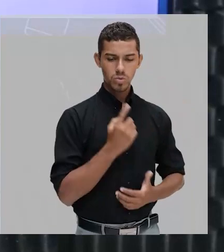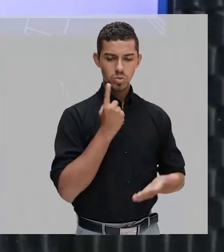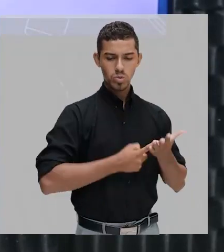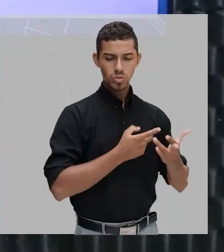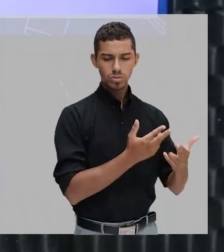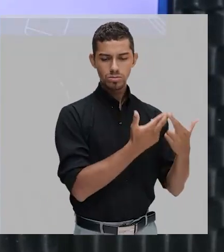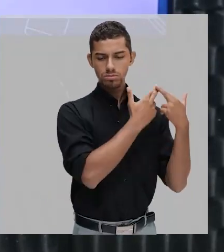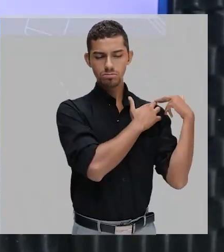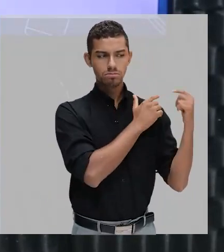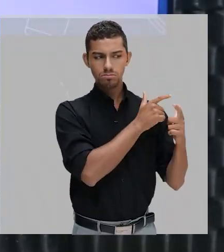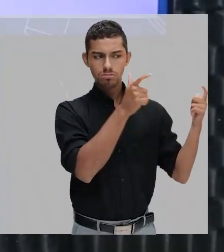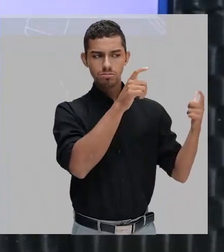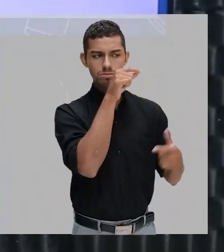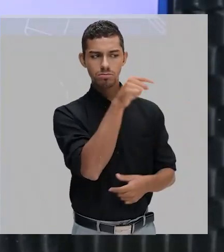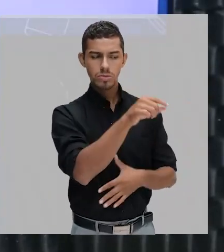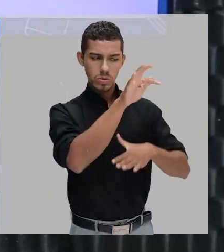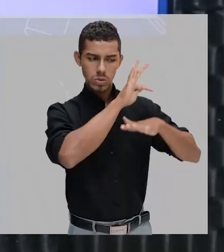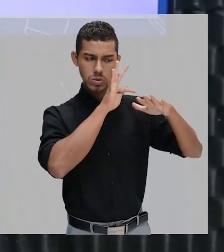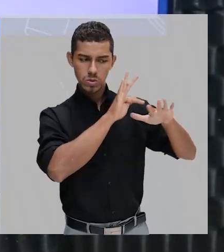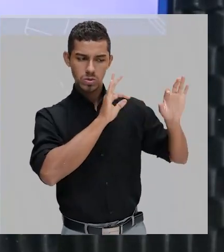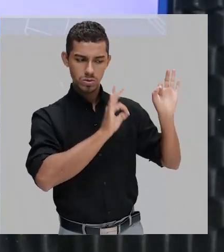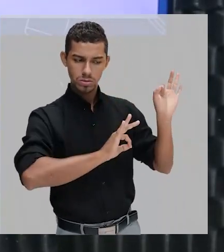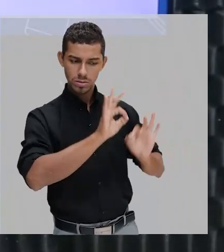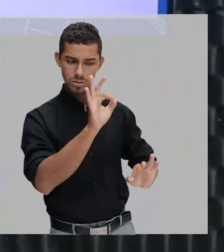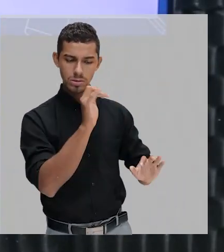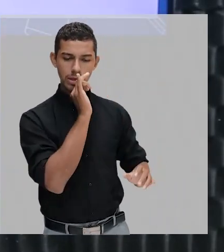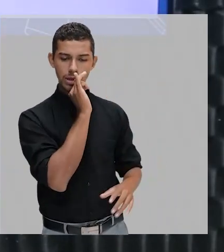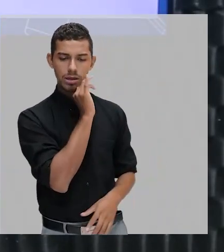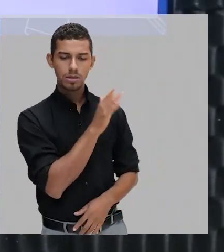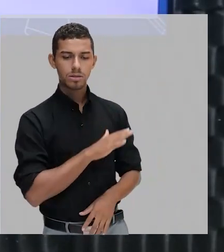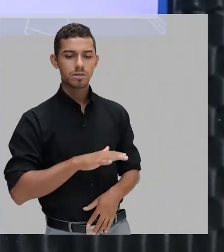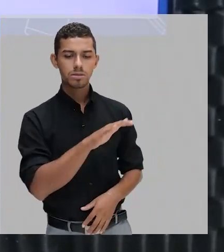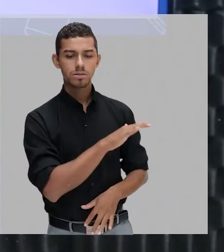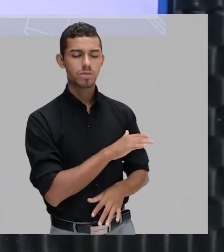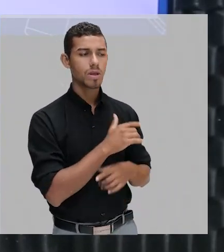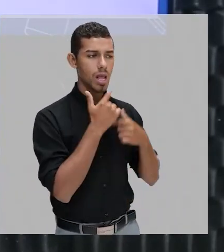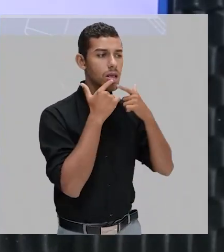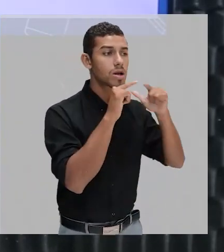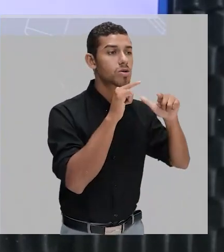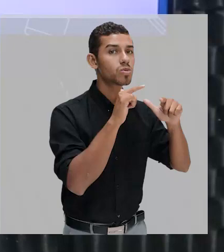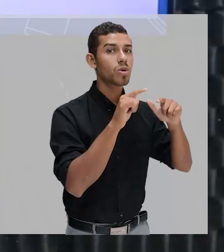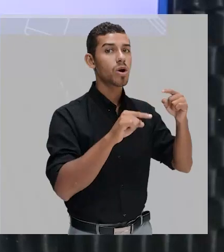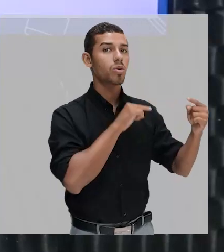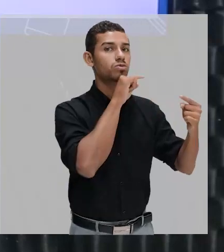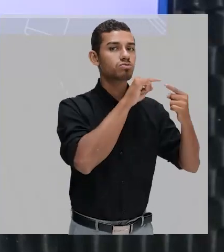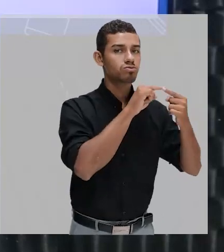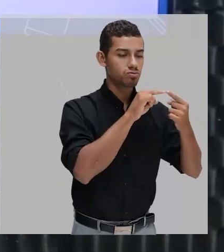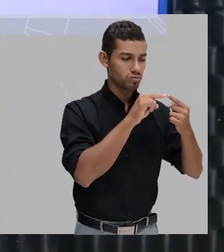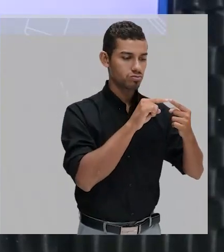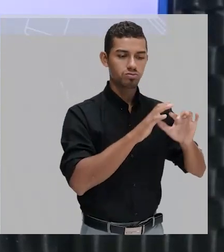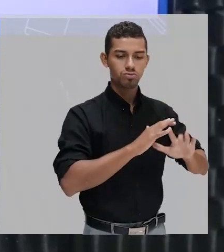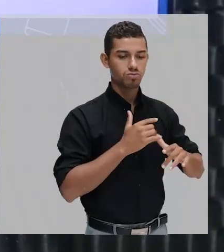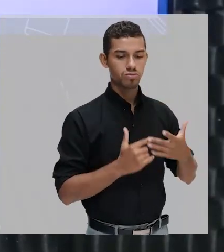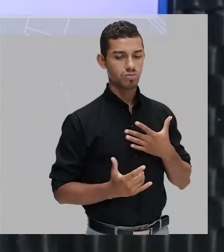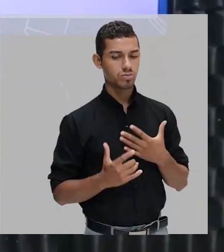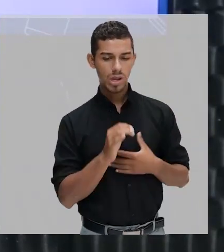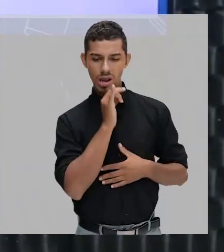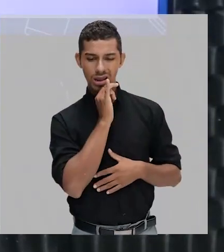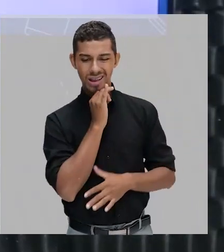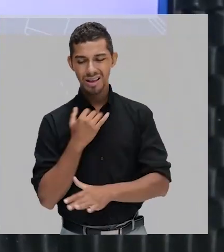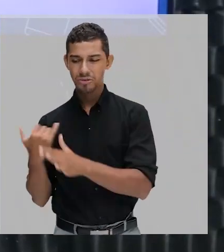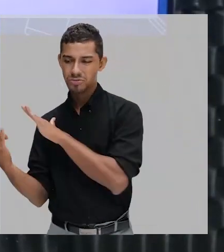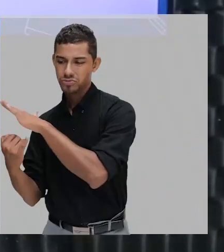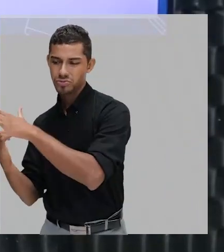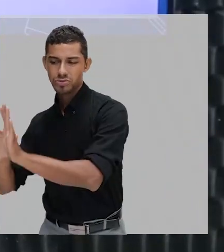compromisso maior com a realidade. E faz uso de uma linguagem mais objetiva. Já não tem mais tantos